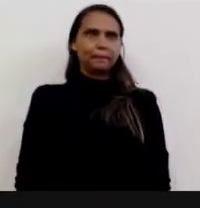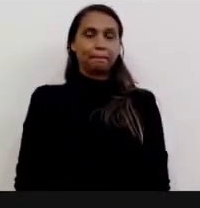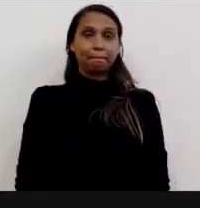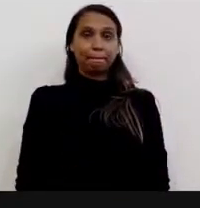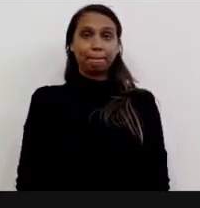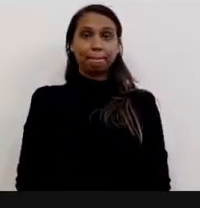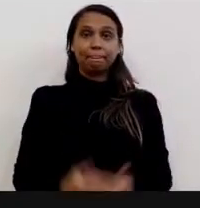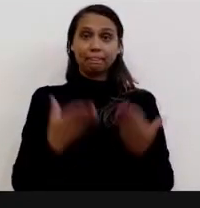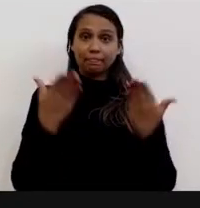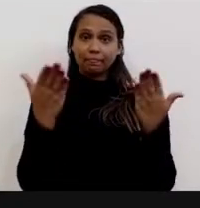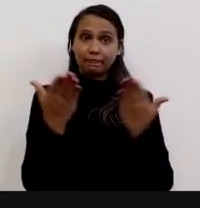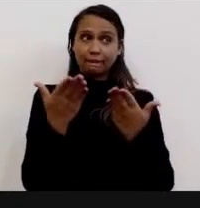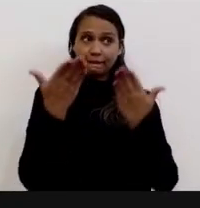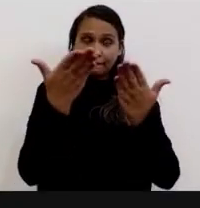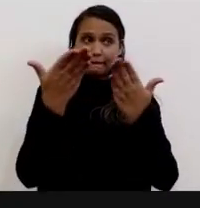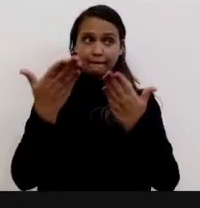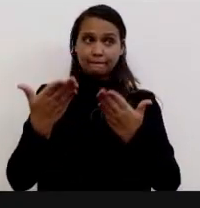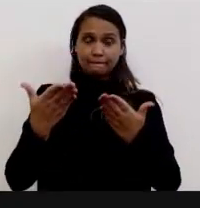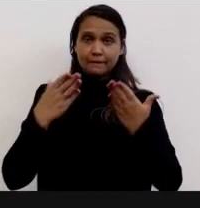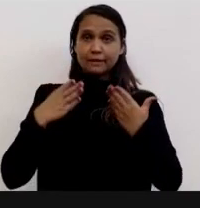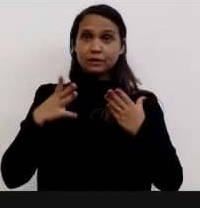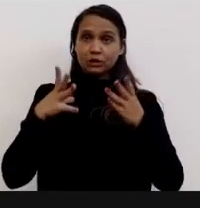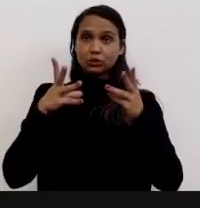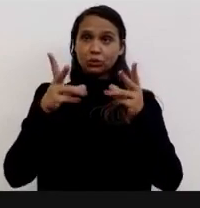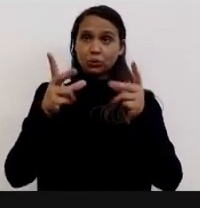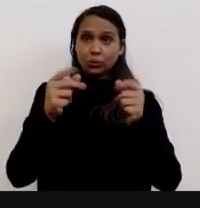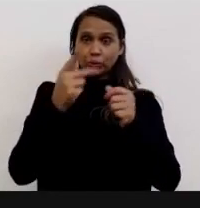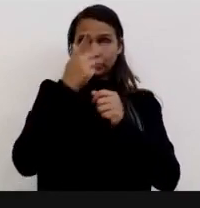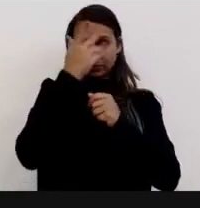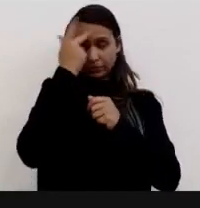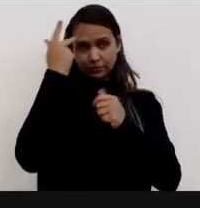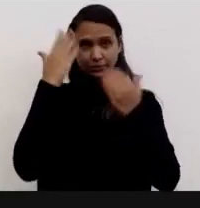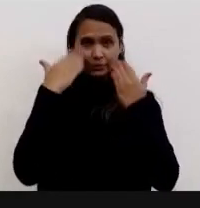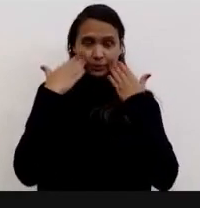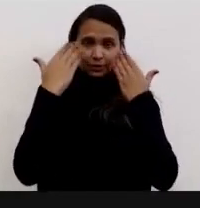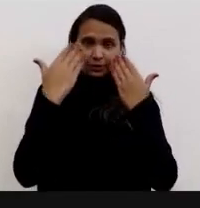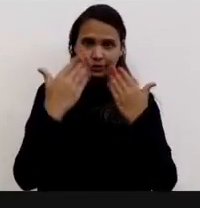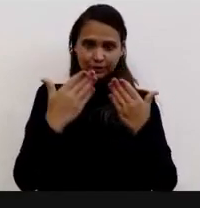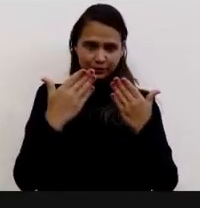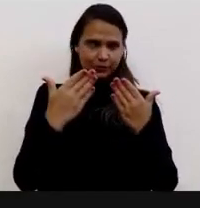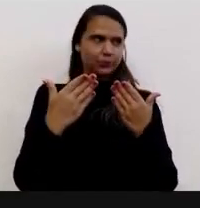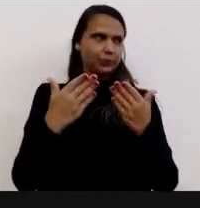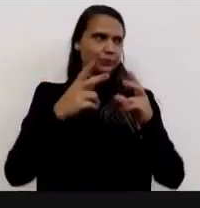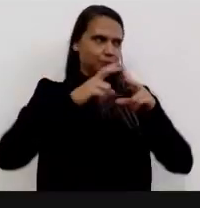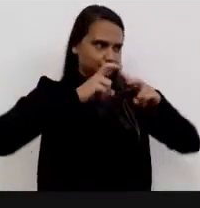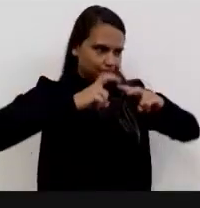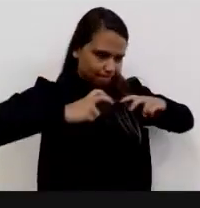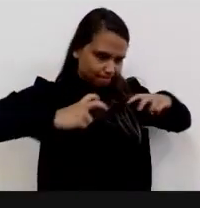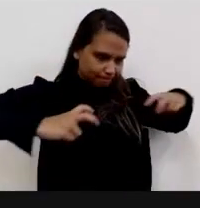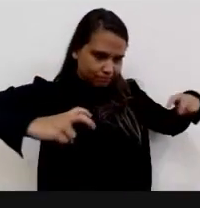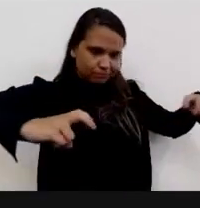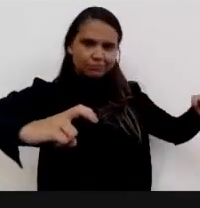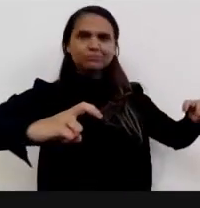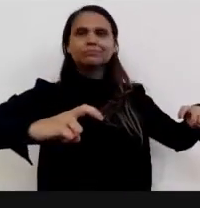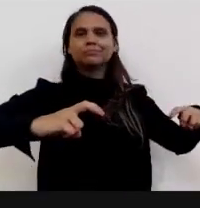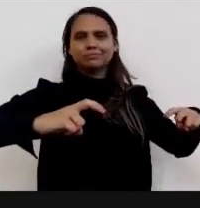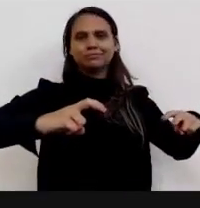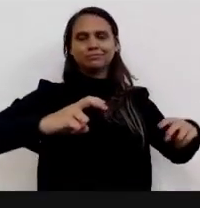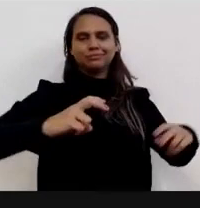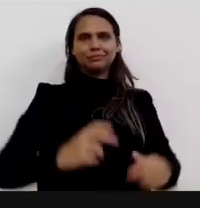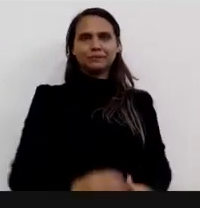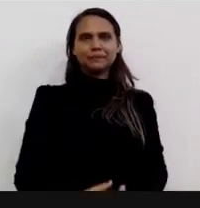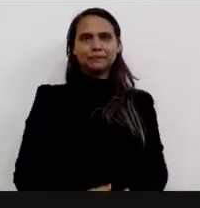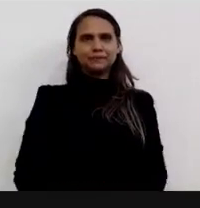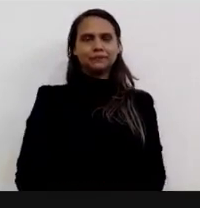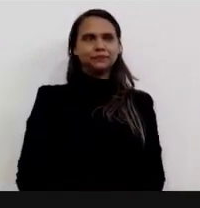E agora eu queria convidar todos os apresentadores dessa mesa de hoje a comporem aqui